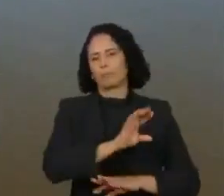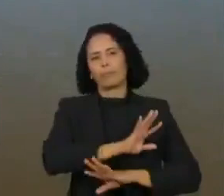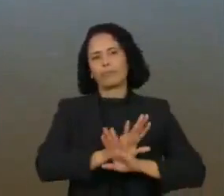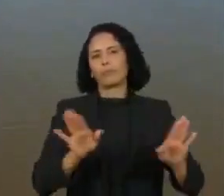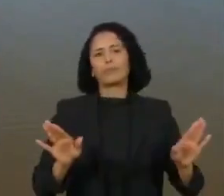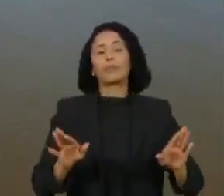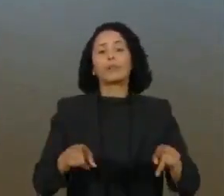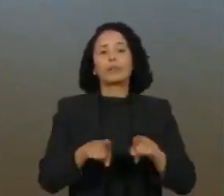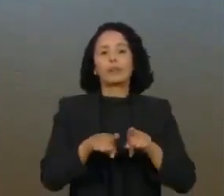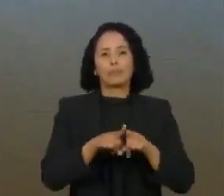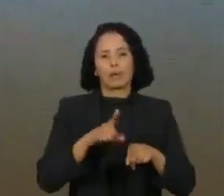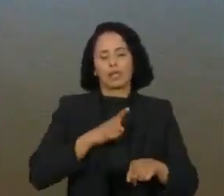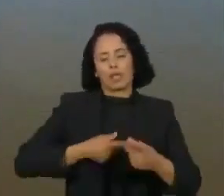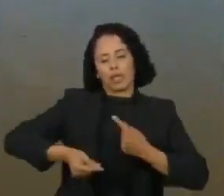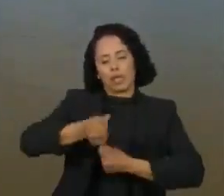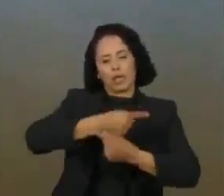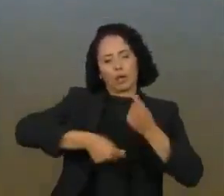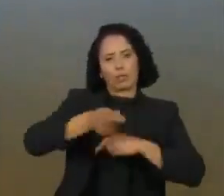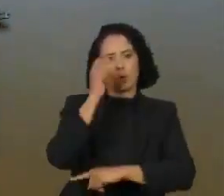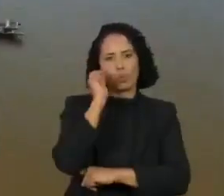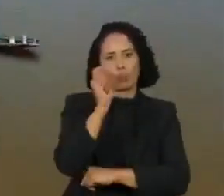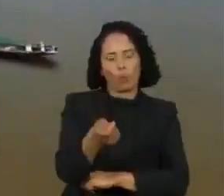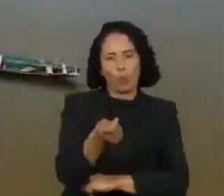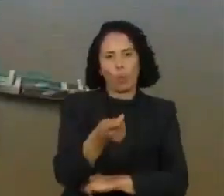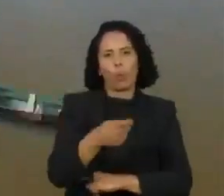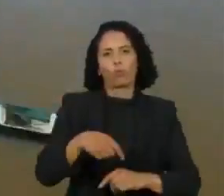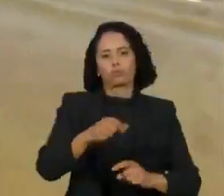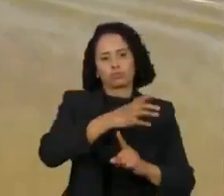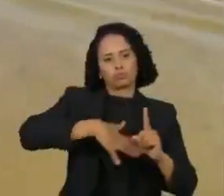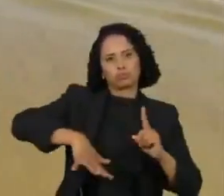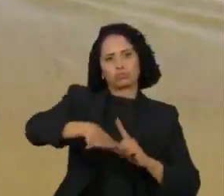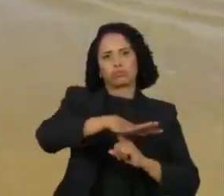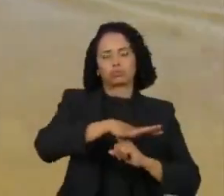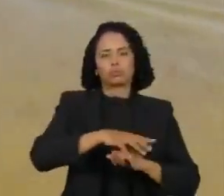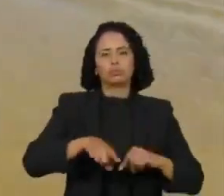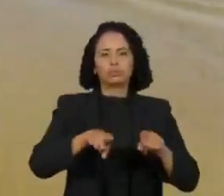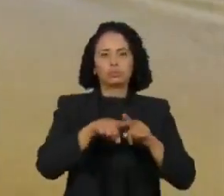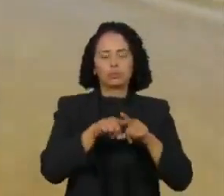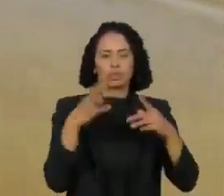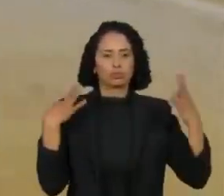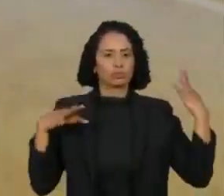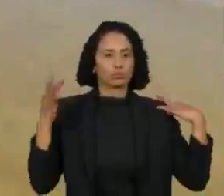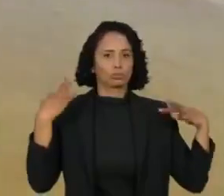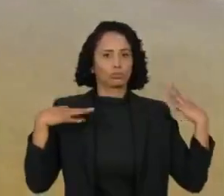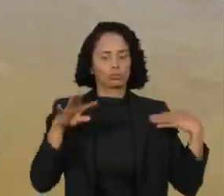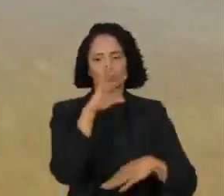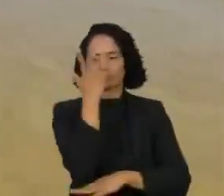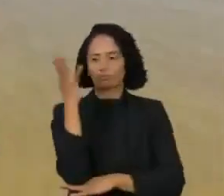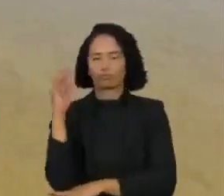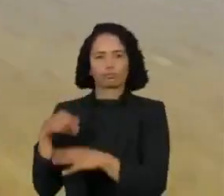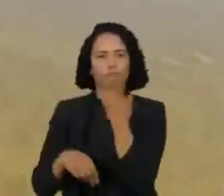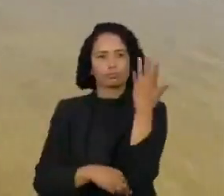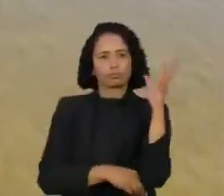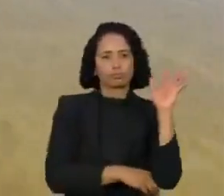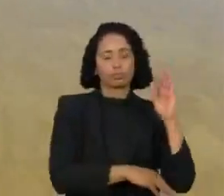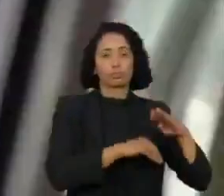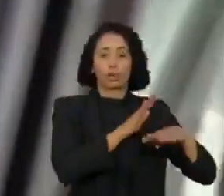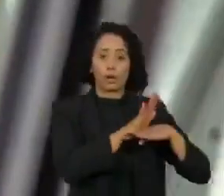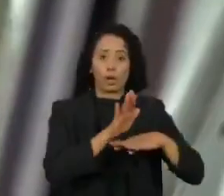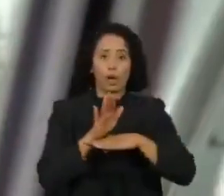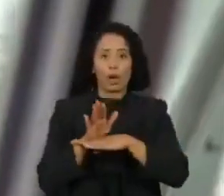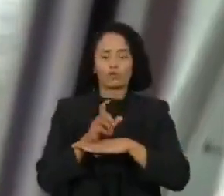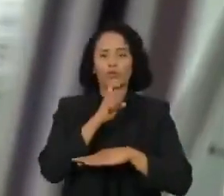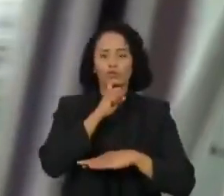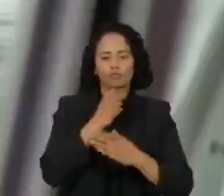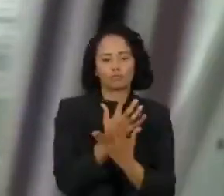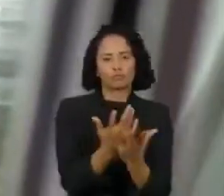à bioeconomia, como pesca, piscicultura de espécies nativas e turismo ecológico. Para promover a infraestrutura verde,